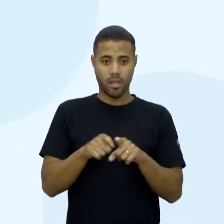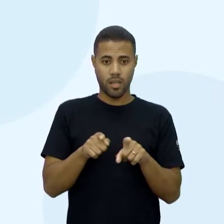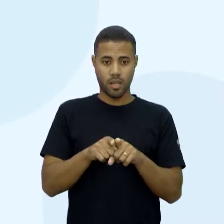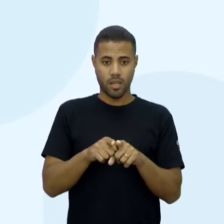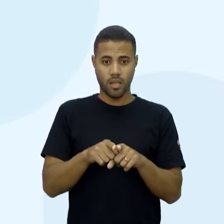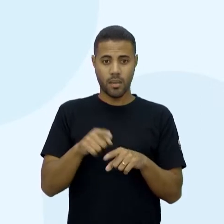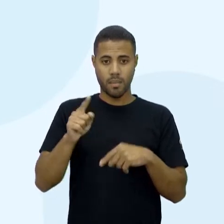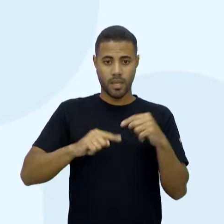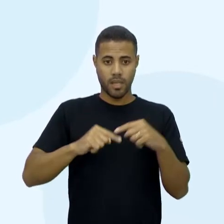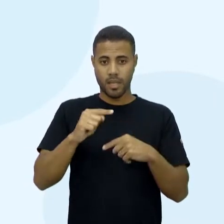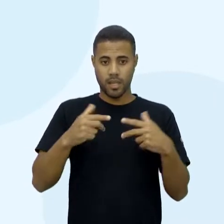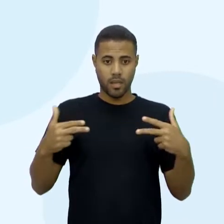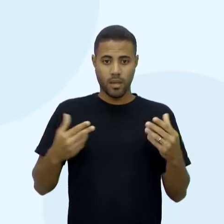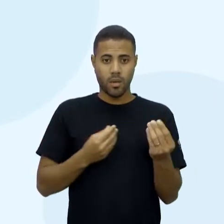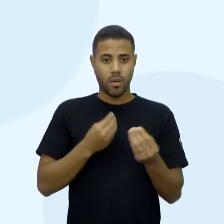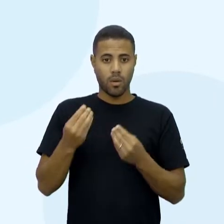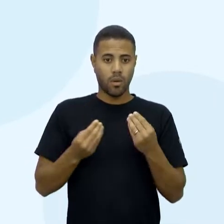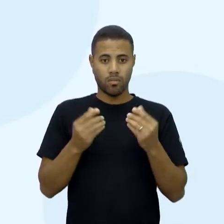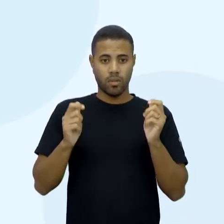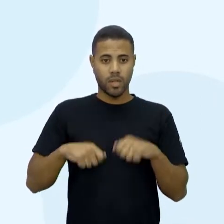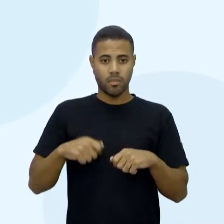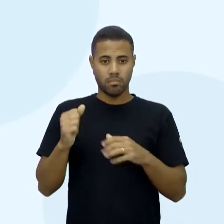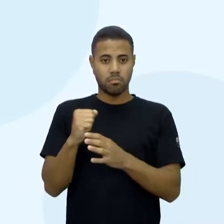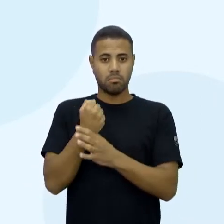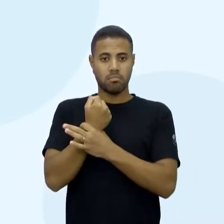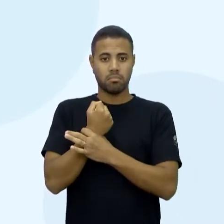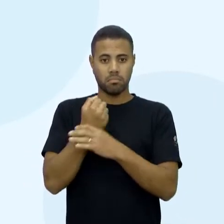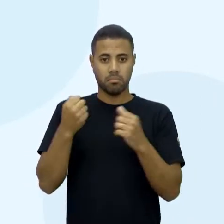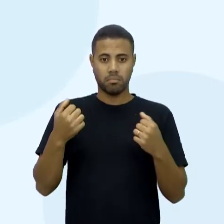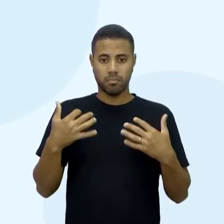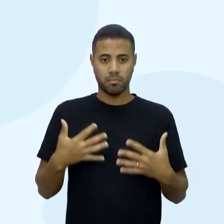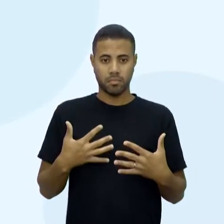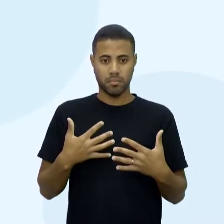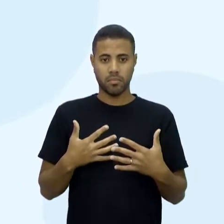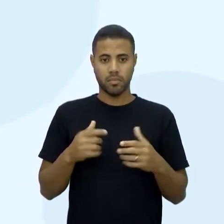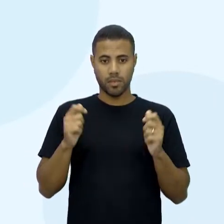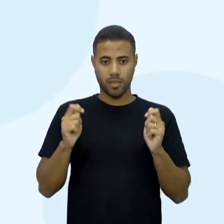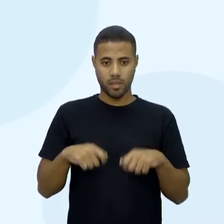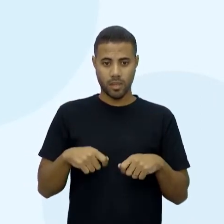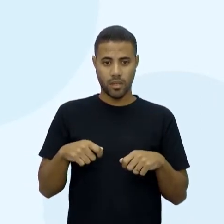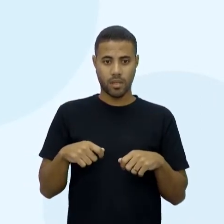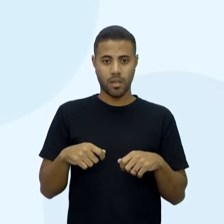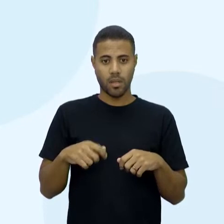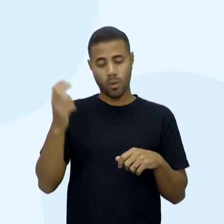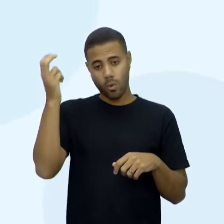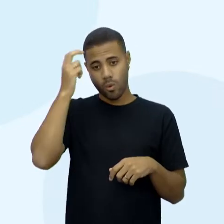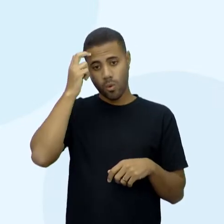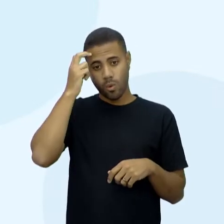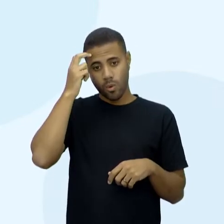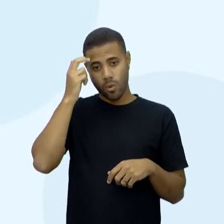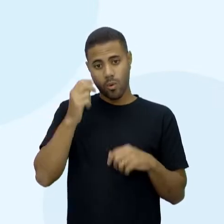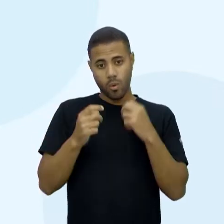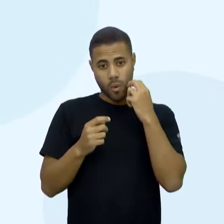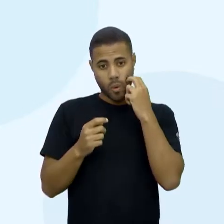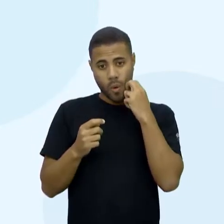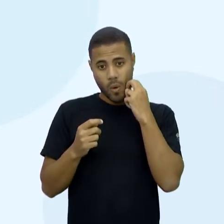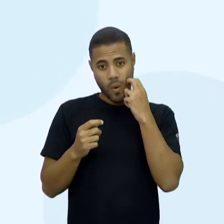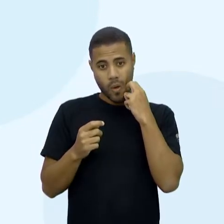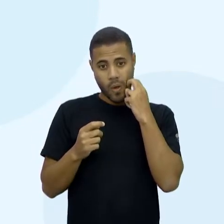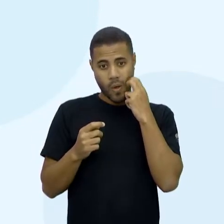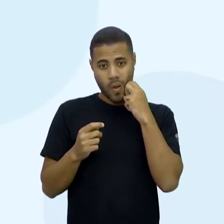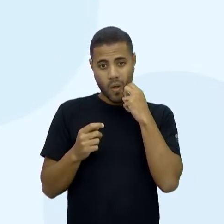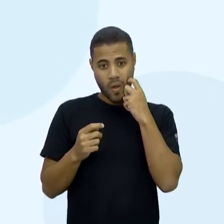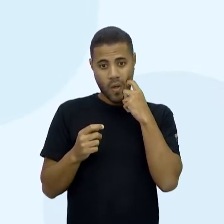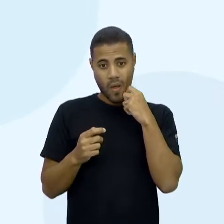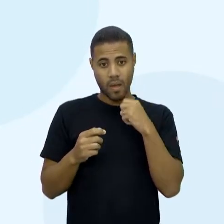patrimônio material. Como é que a gente pode preservar? Bem, podemos preservar o patrimônio cultural tangível através